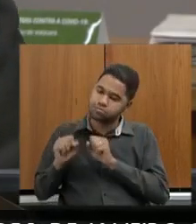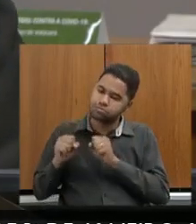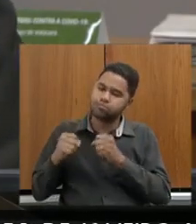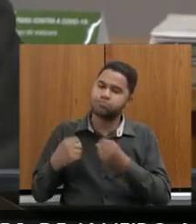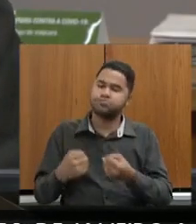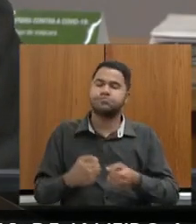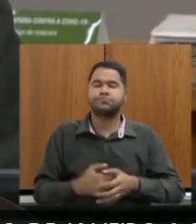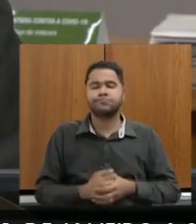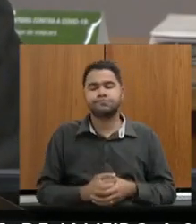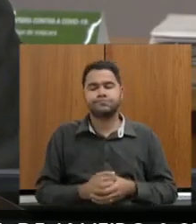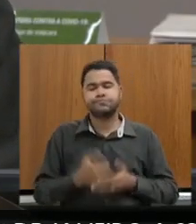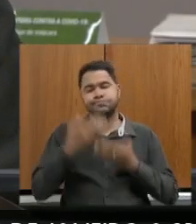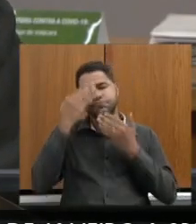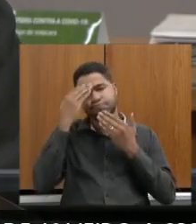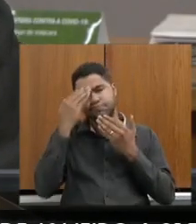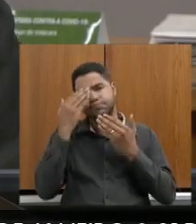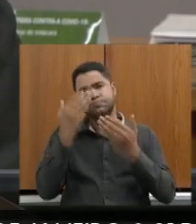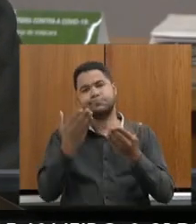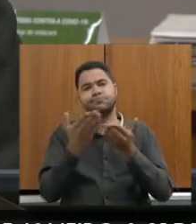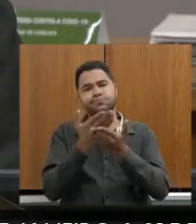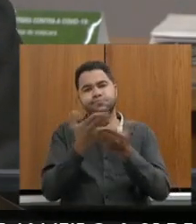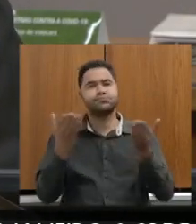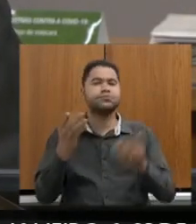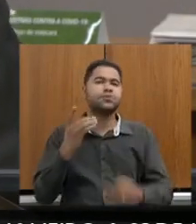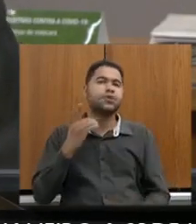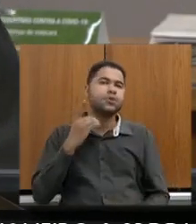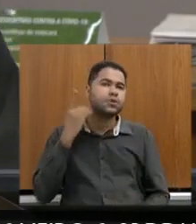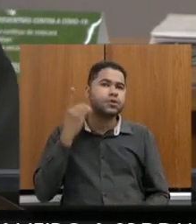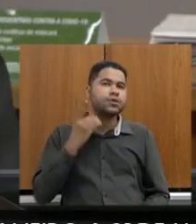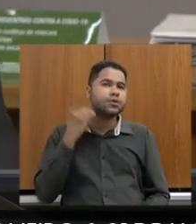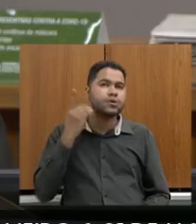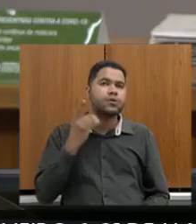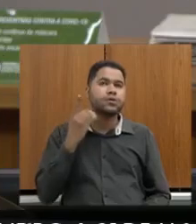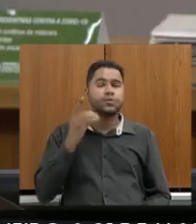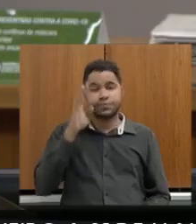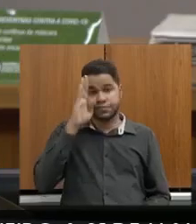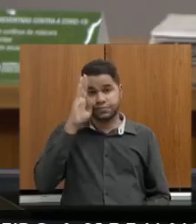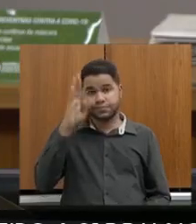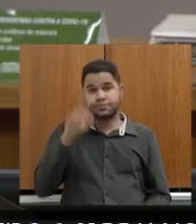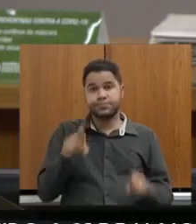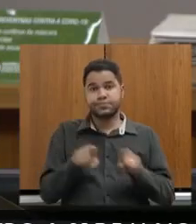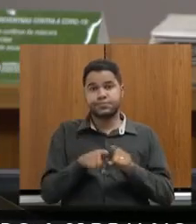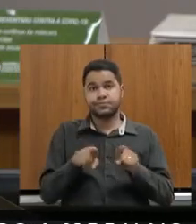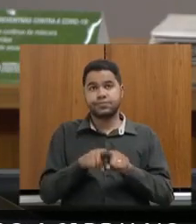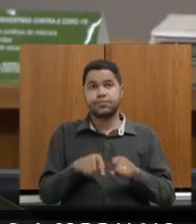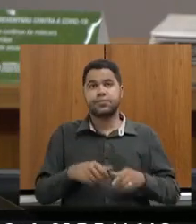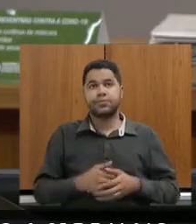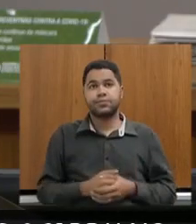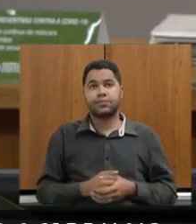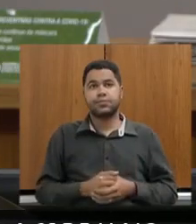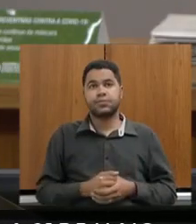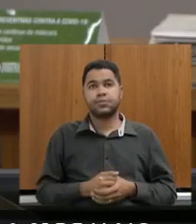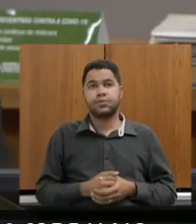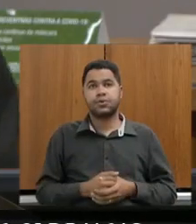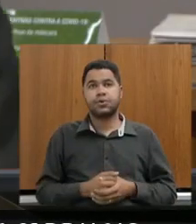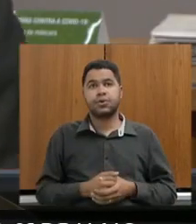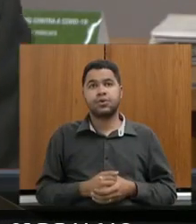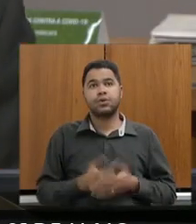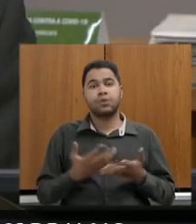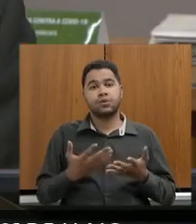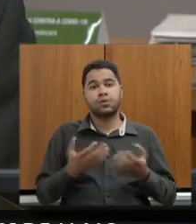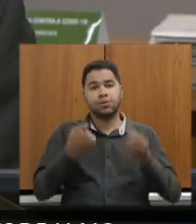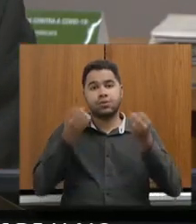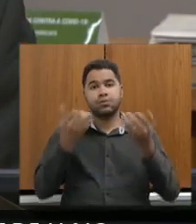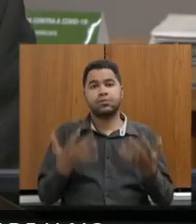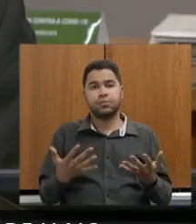então muito obrigado a que os parlamentares e destaco ainda E por que não poderia deixar